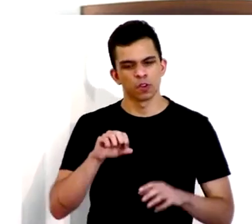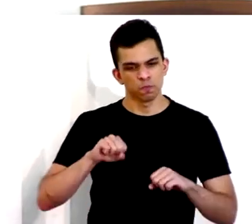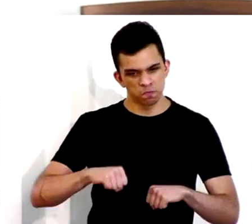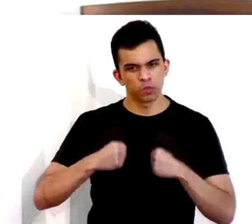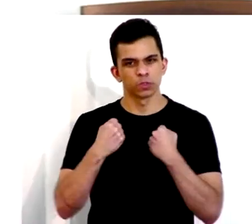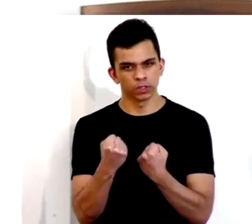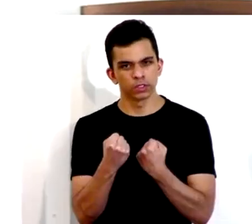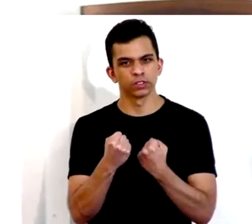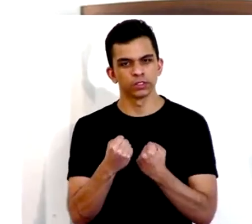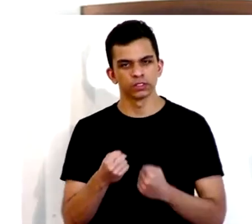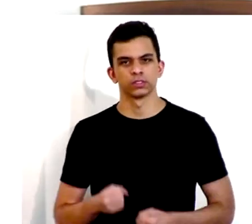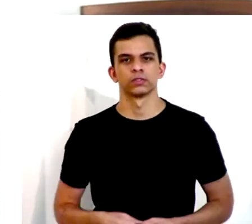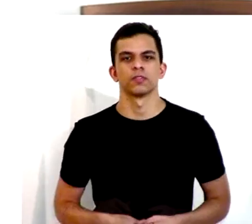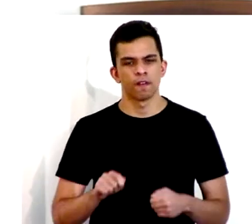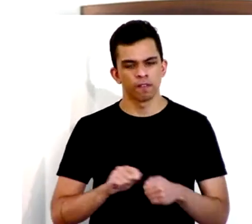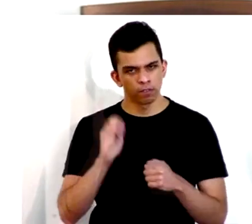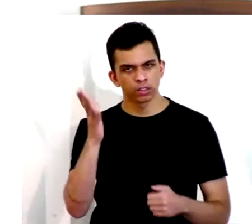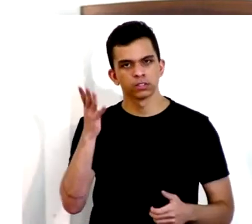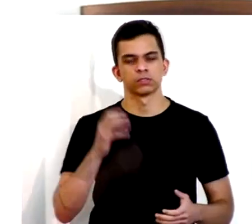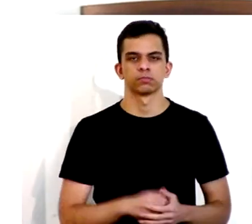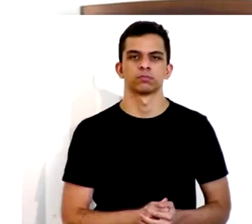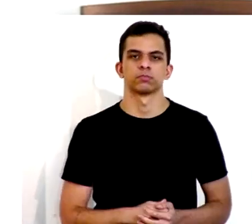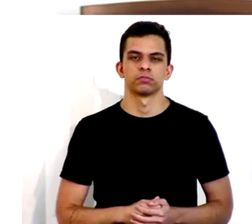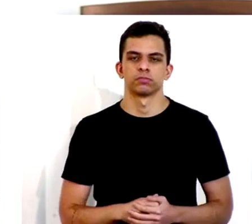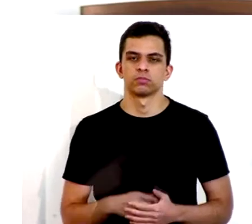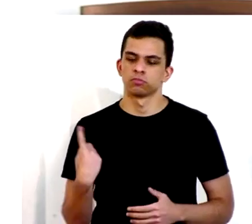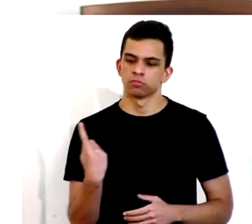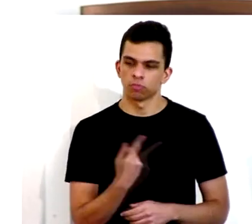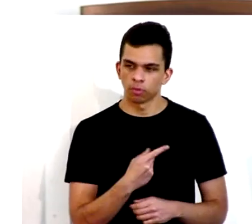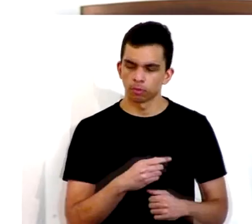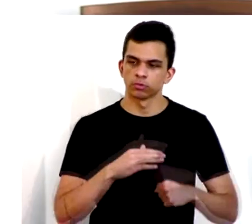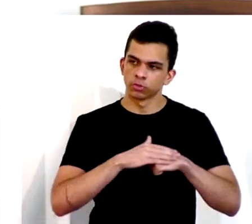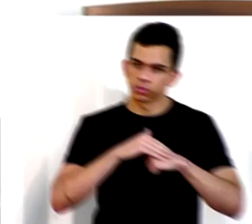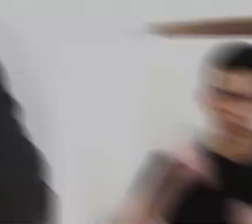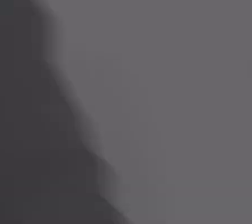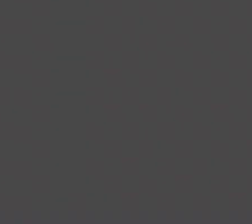já. Deus nos chamou para isso. Amém?